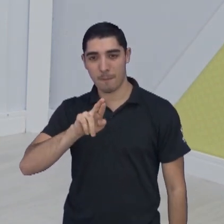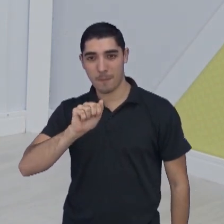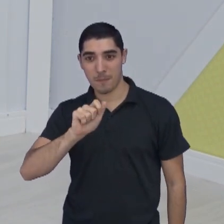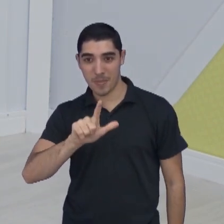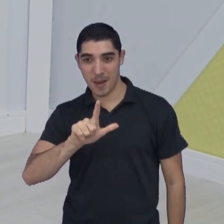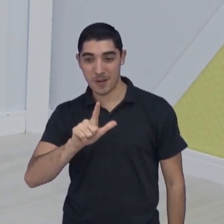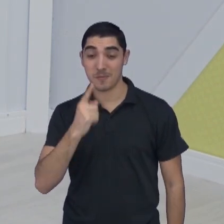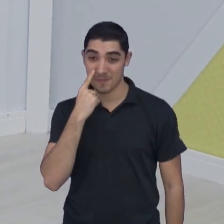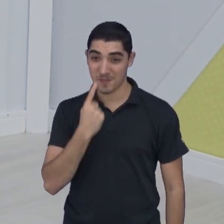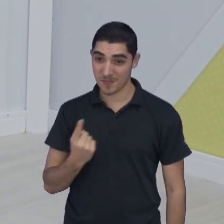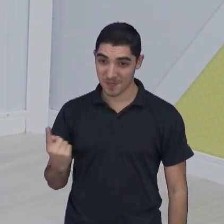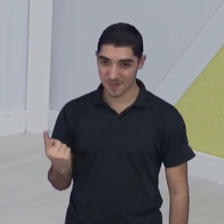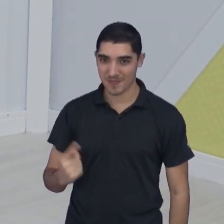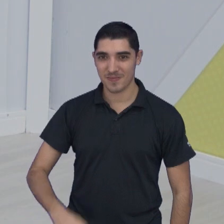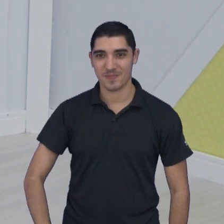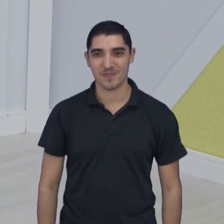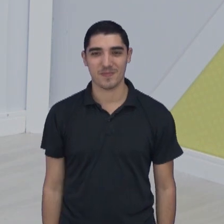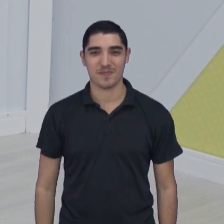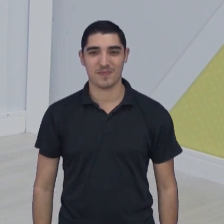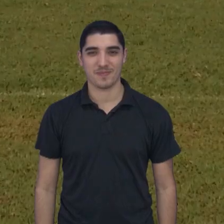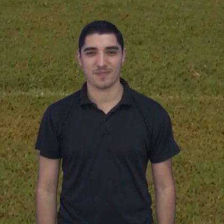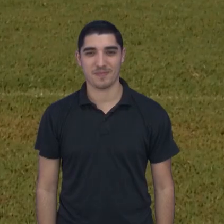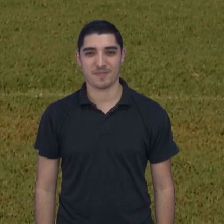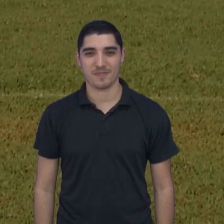sei. Solta, Matheus!